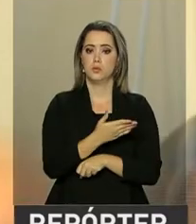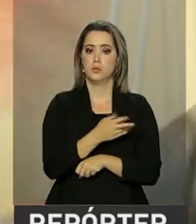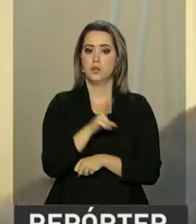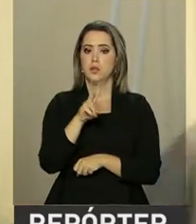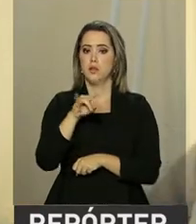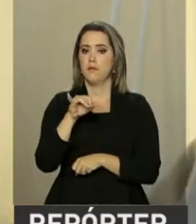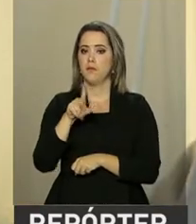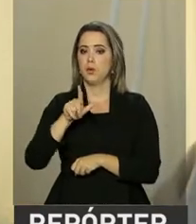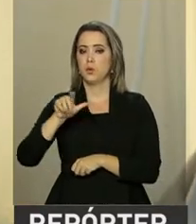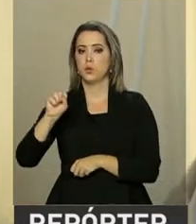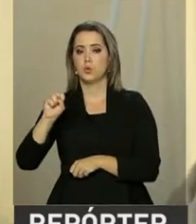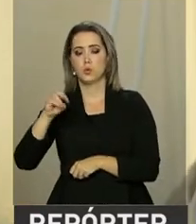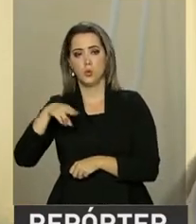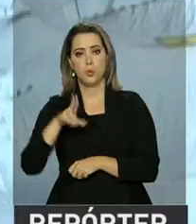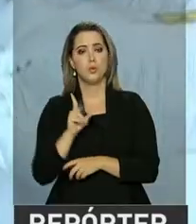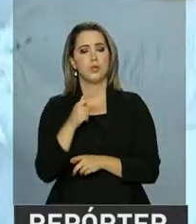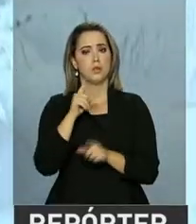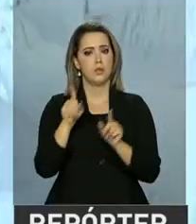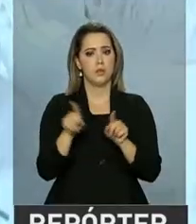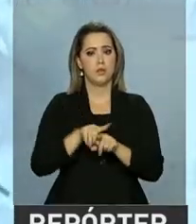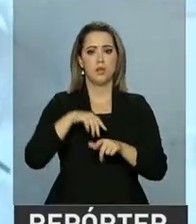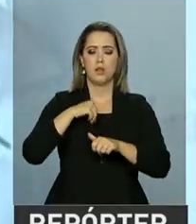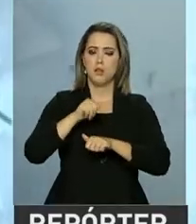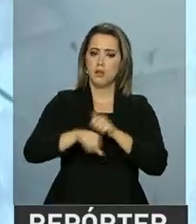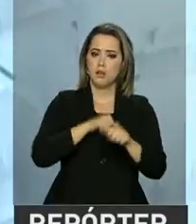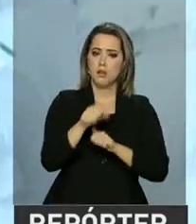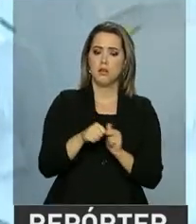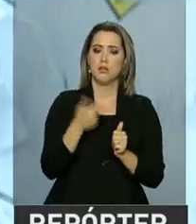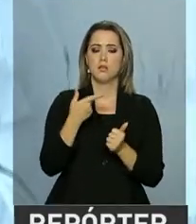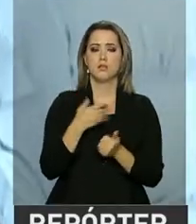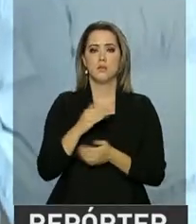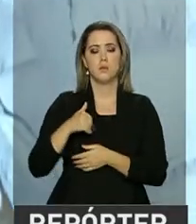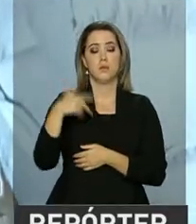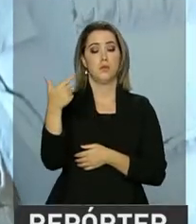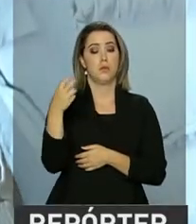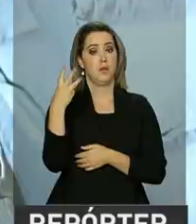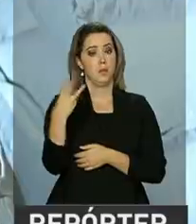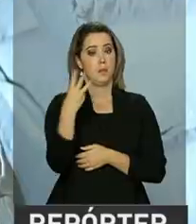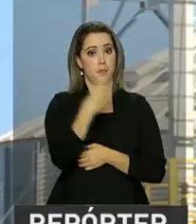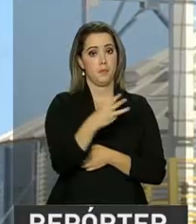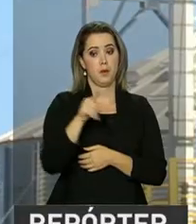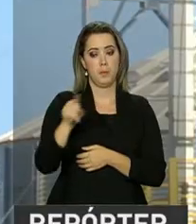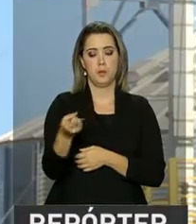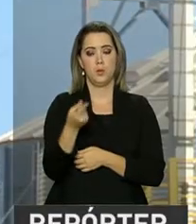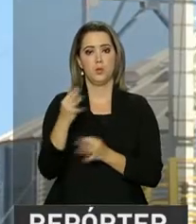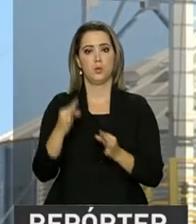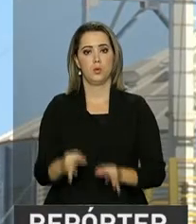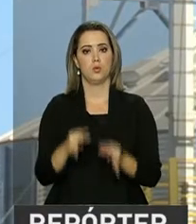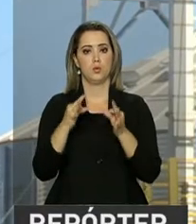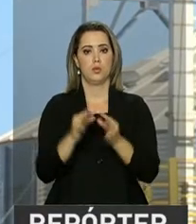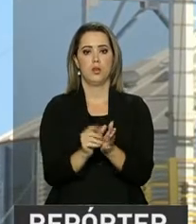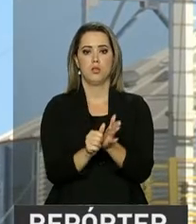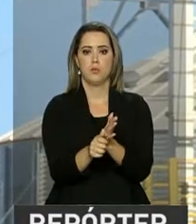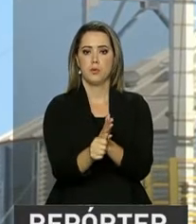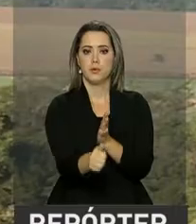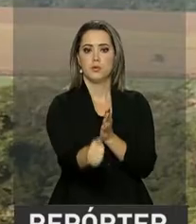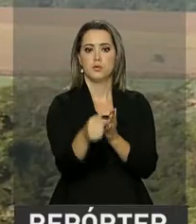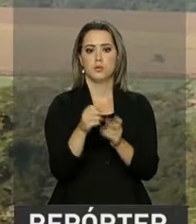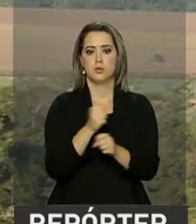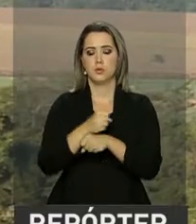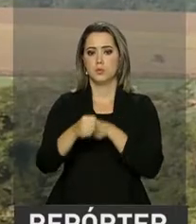que produz beneficia e comercializa cerca de 33 mil toneladas de grãos por ano